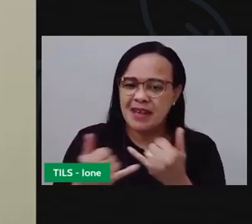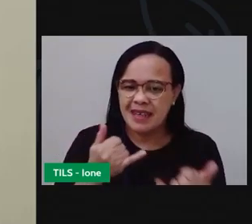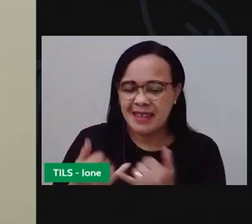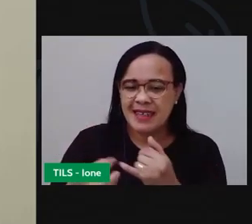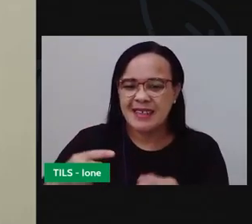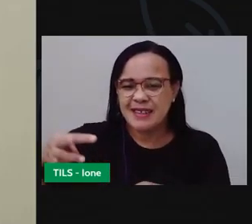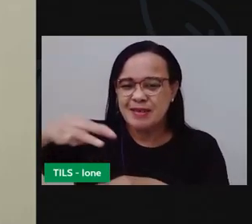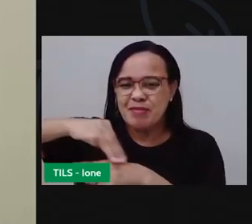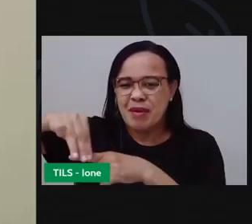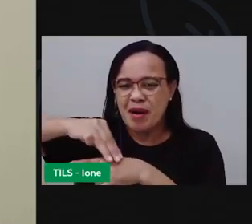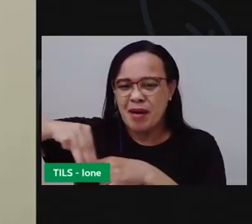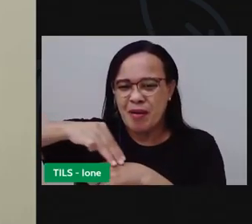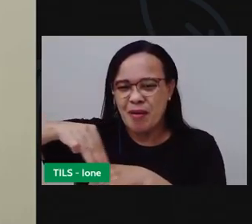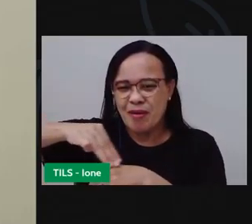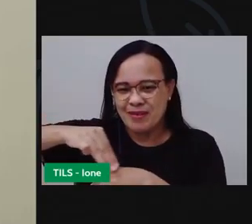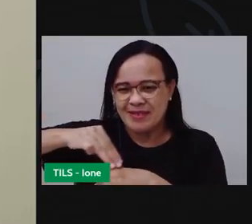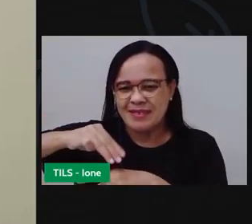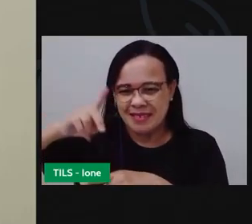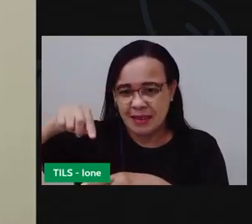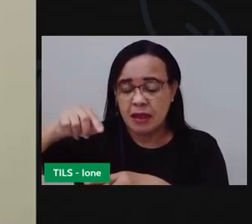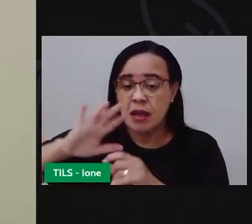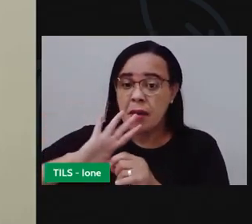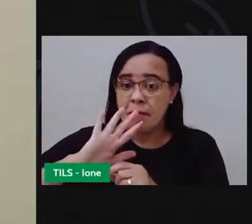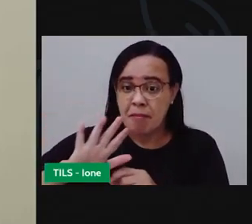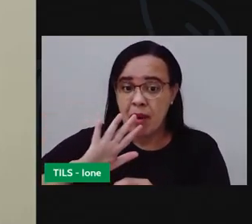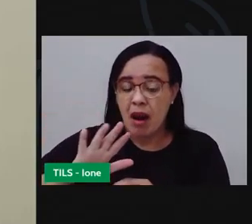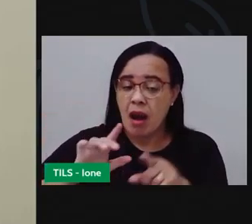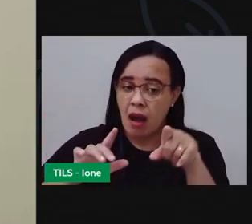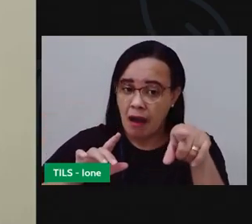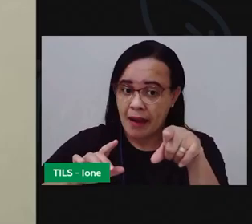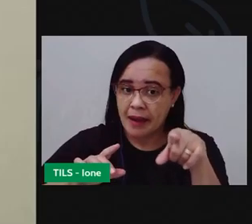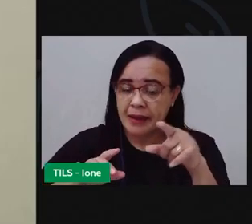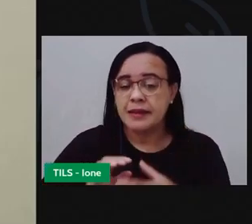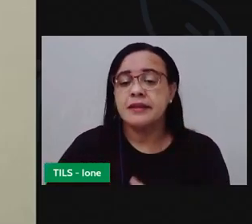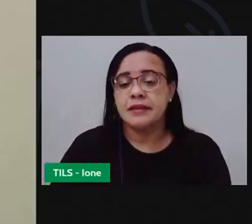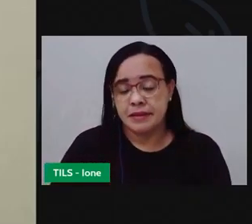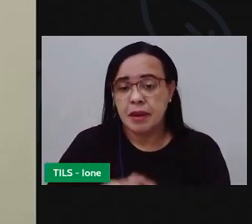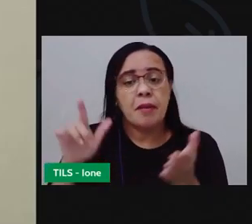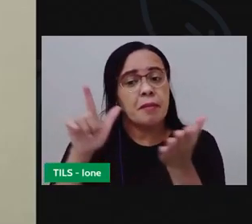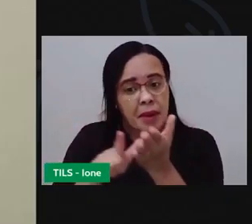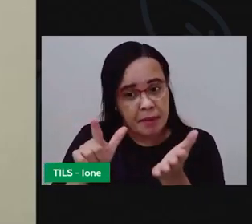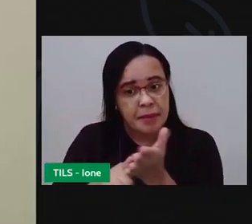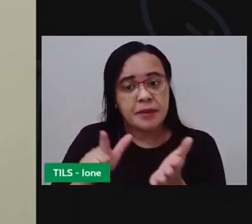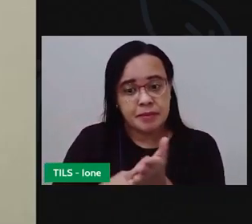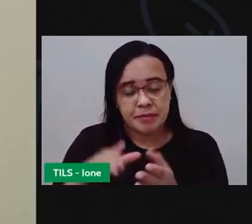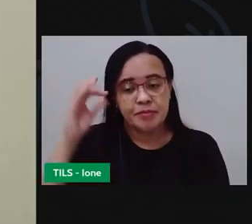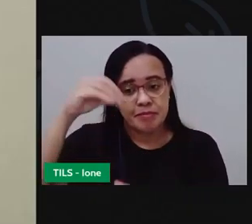mais resistente, mas a base dele é papel.